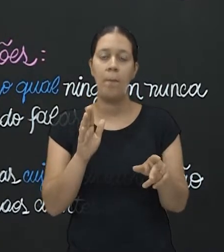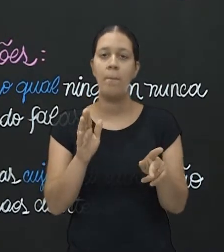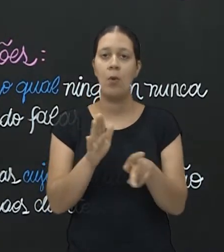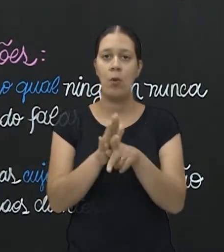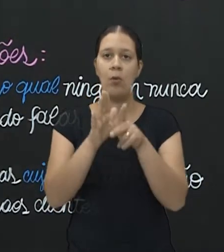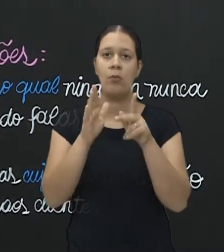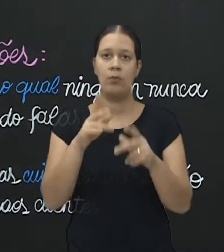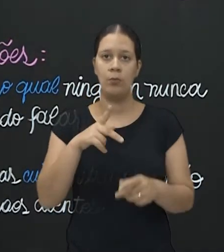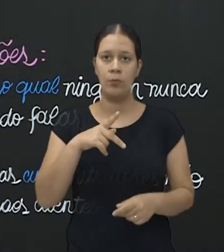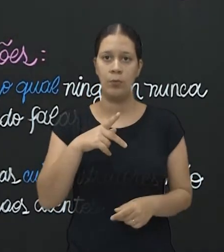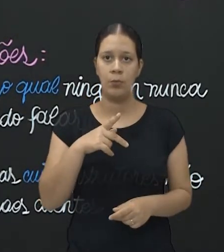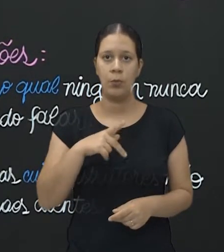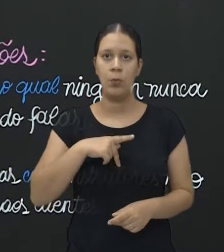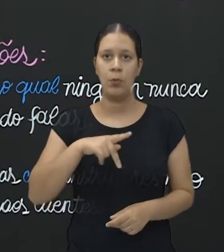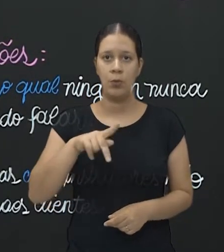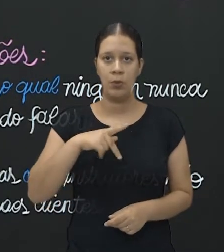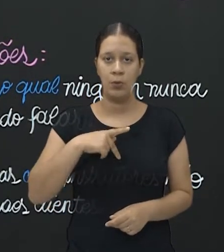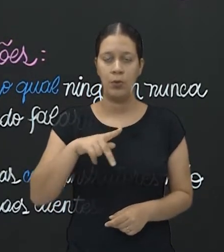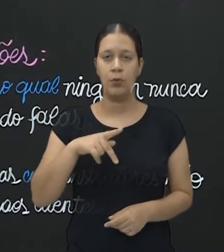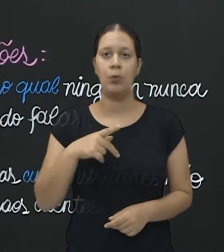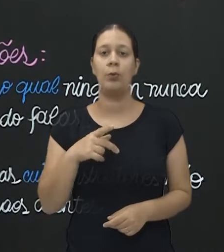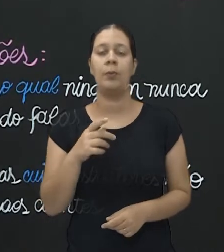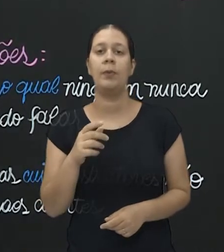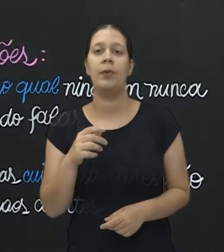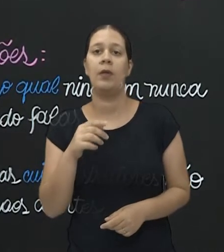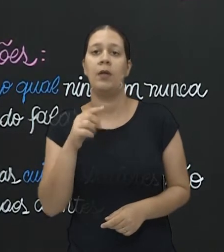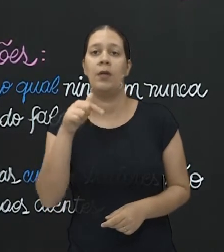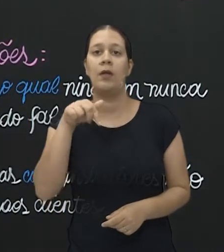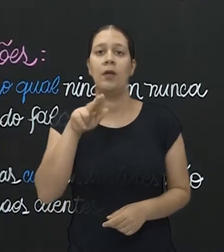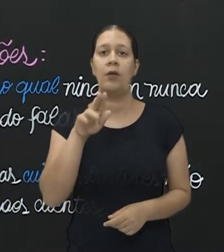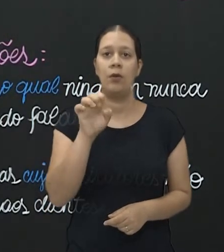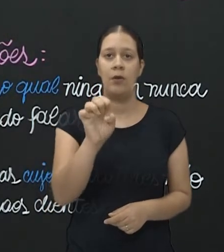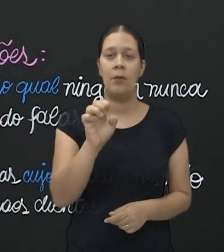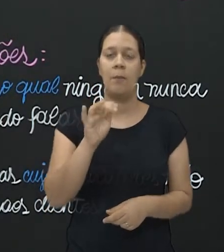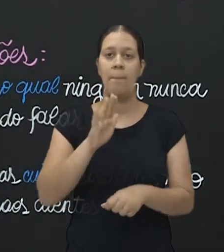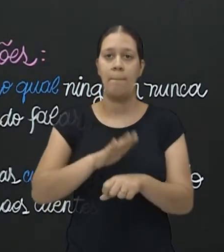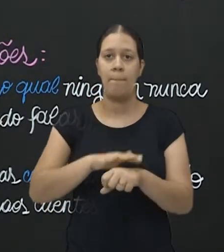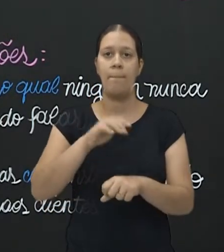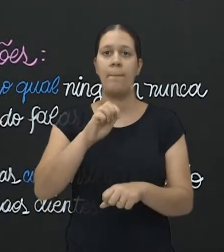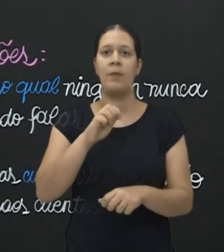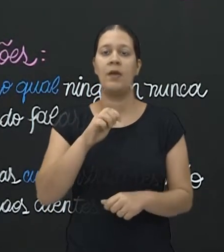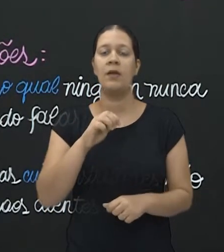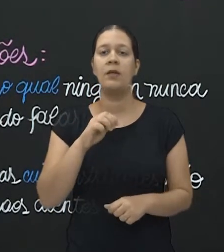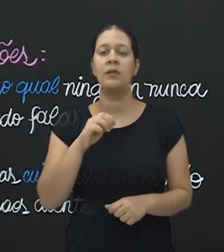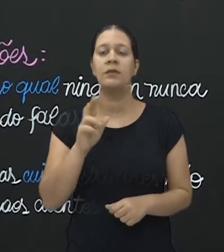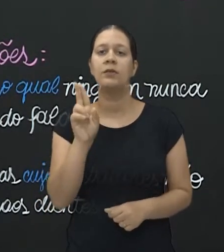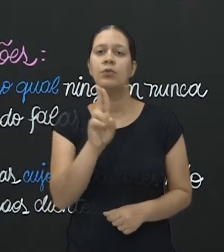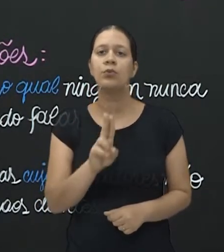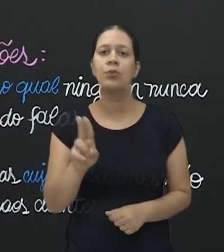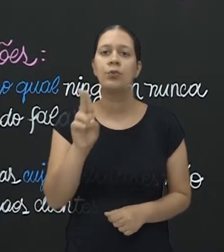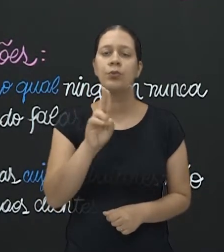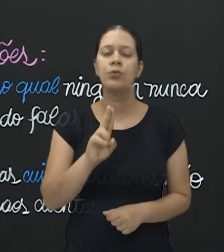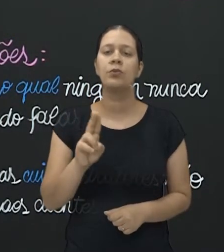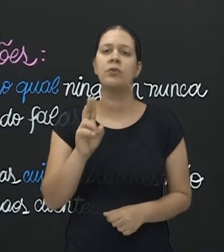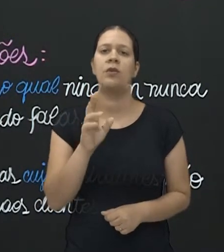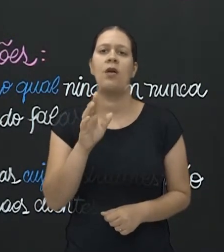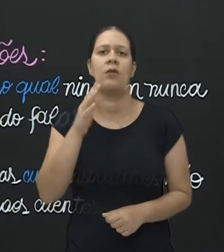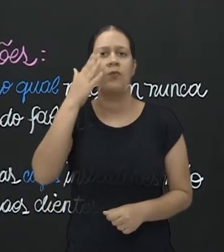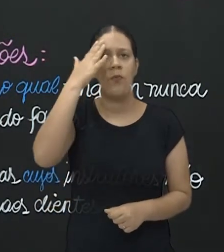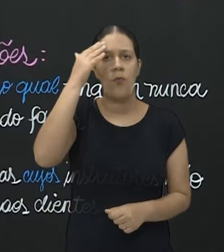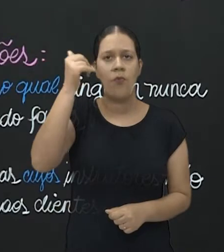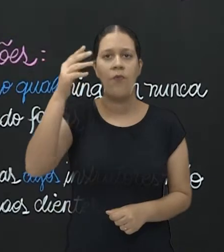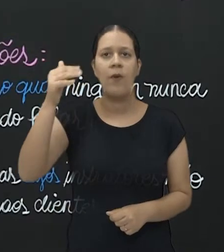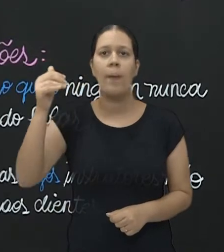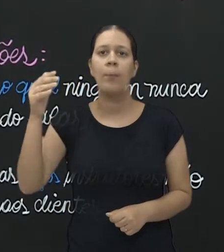relativo que. O pronome que é o pronome relativo mais usado na língua portuguesa, reconhecido, famoso por isso. As